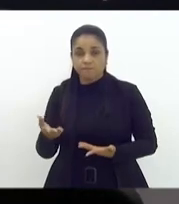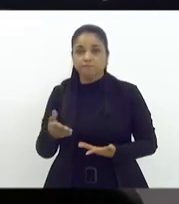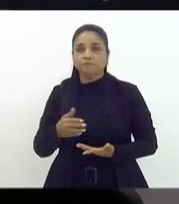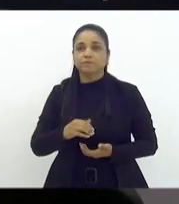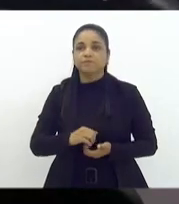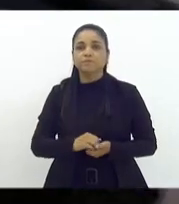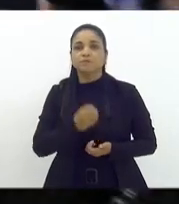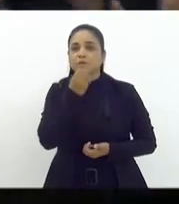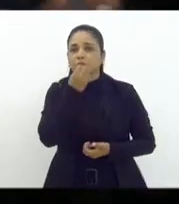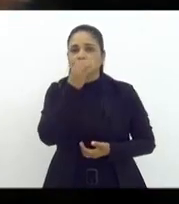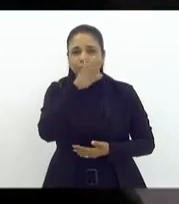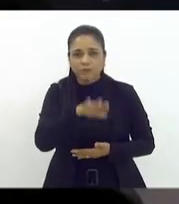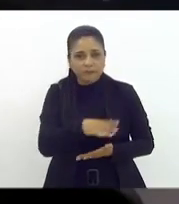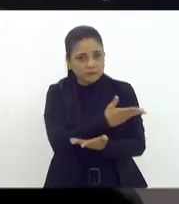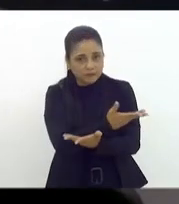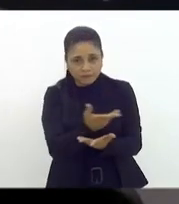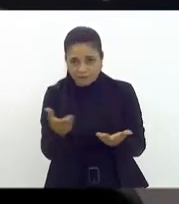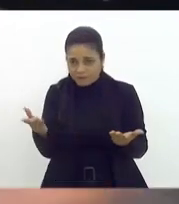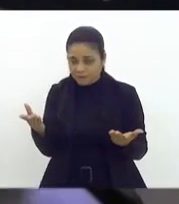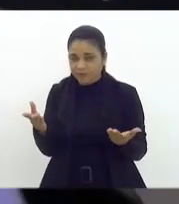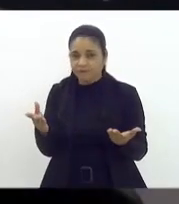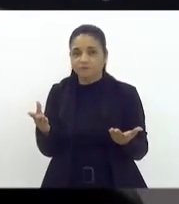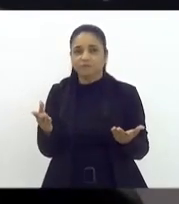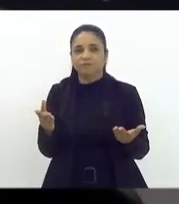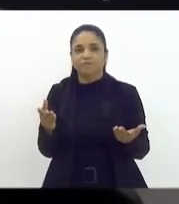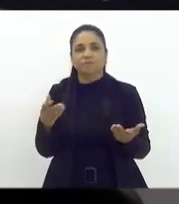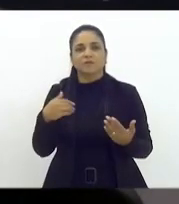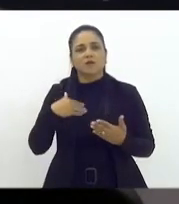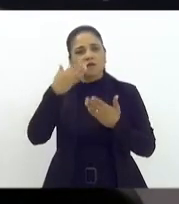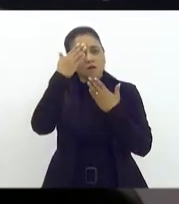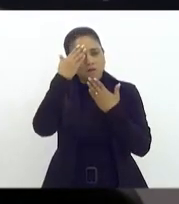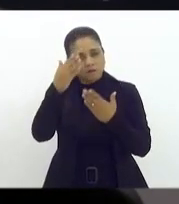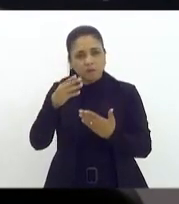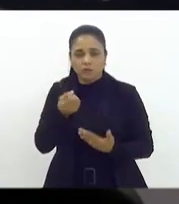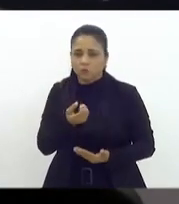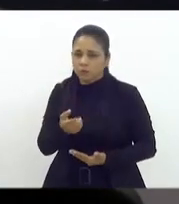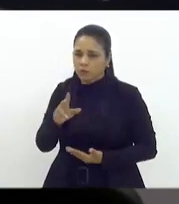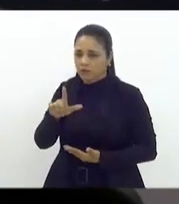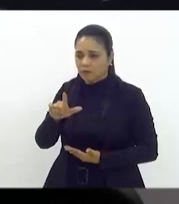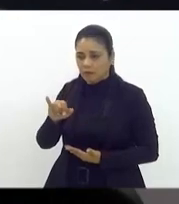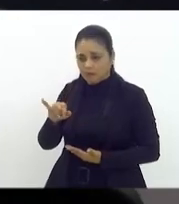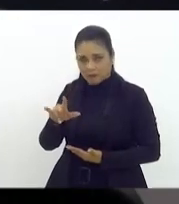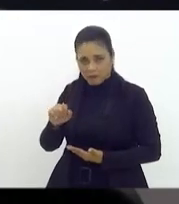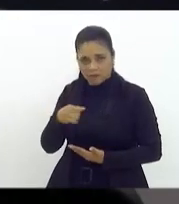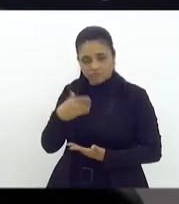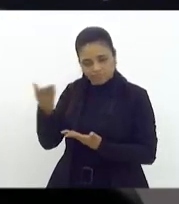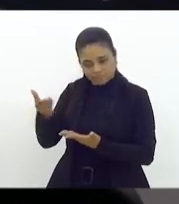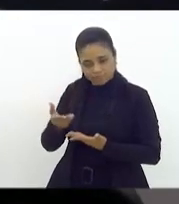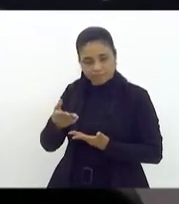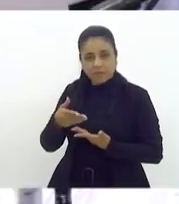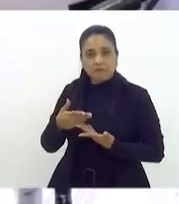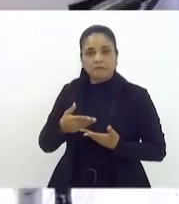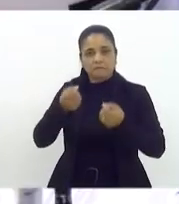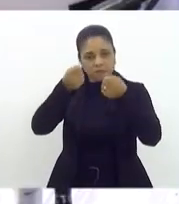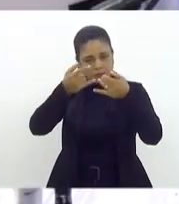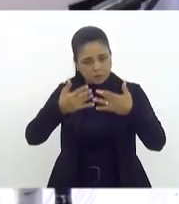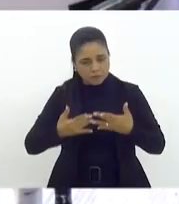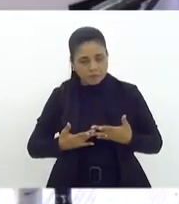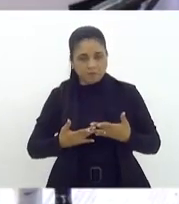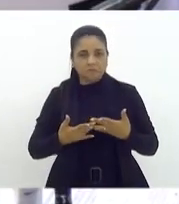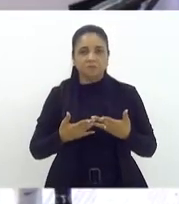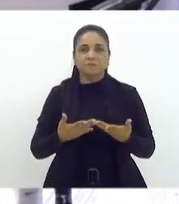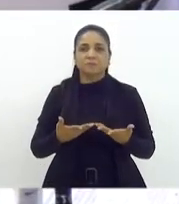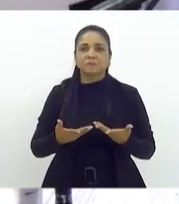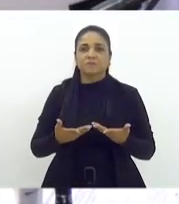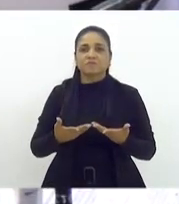Boa tarde a todos a todas agradecendo a doutora Lilian pela presença pela explanação a gente vem